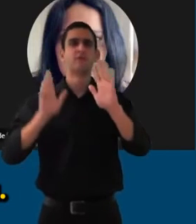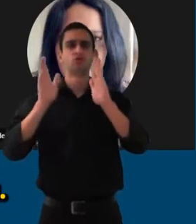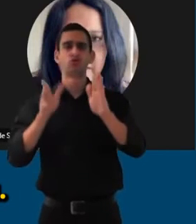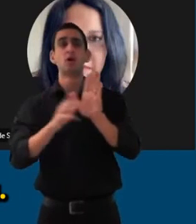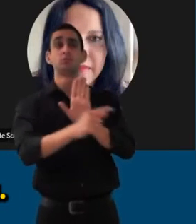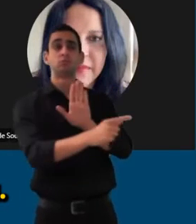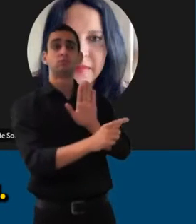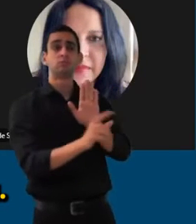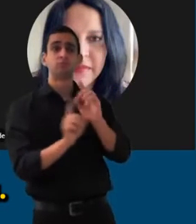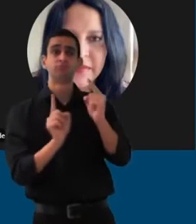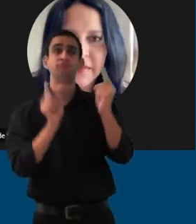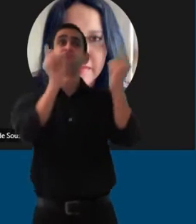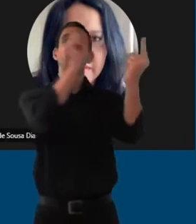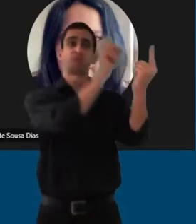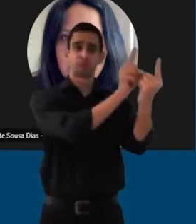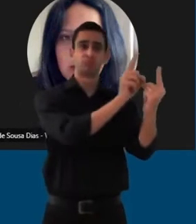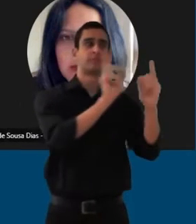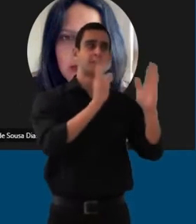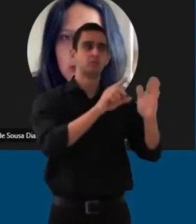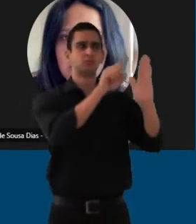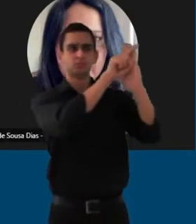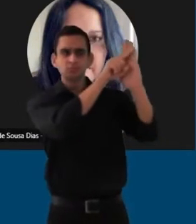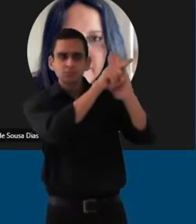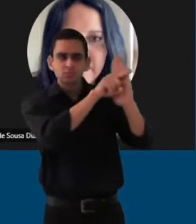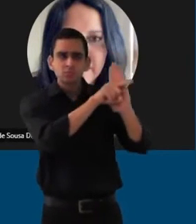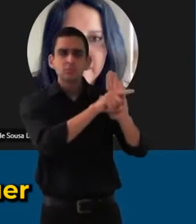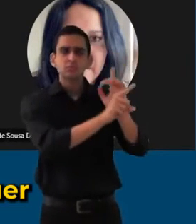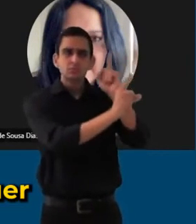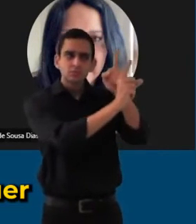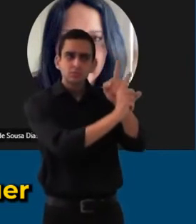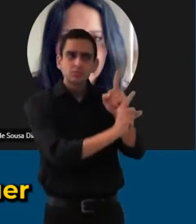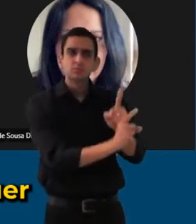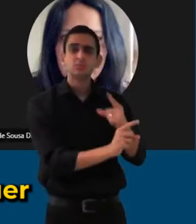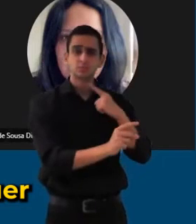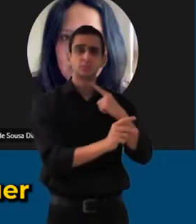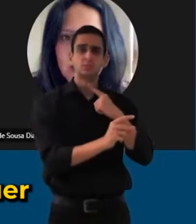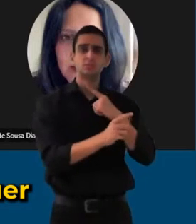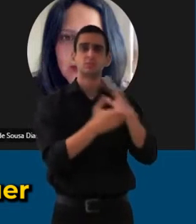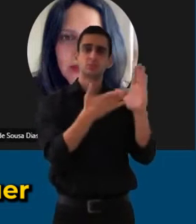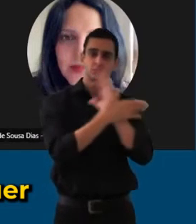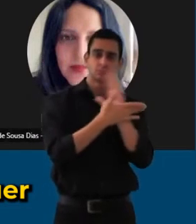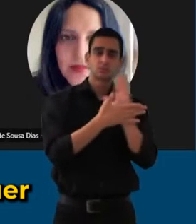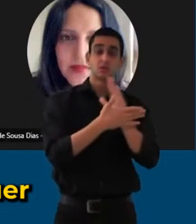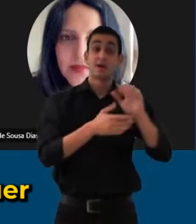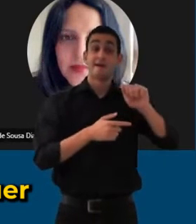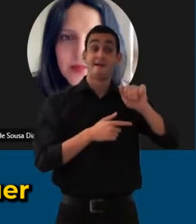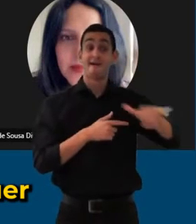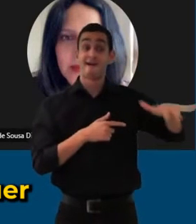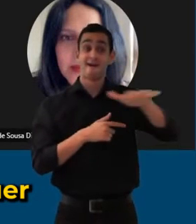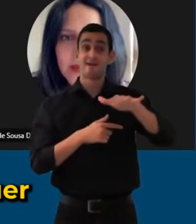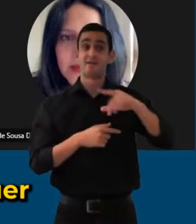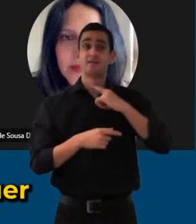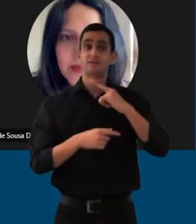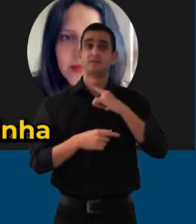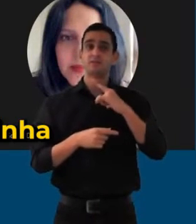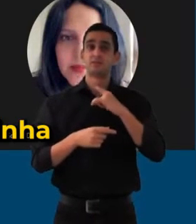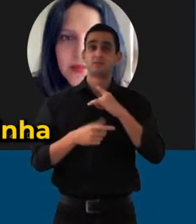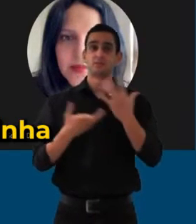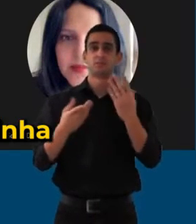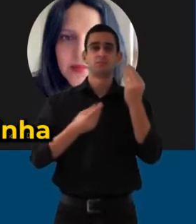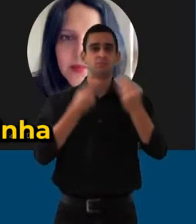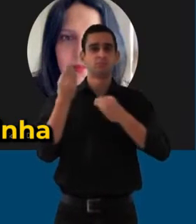ele reparou ou ele atestou que a área minerária não tinha sido